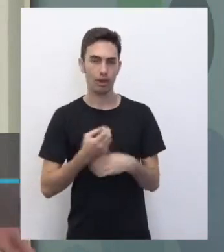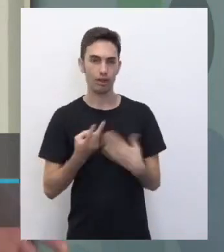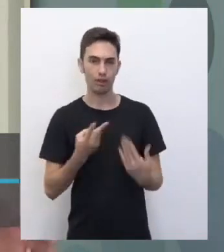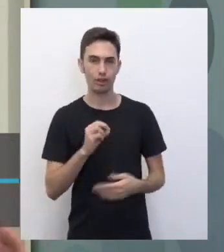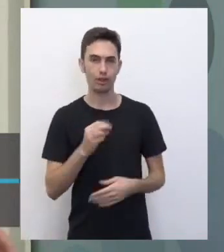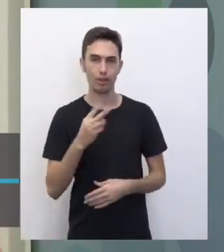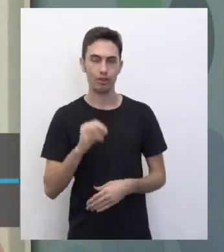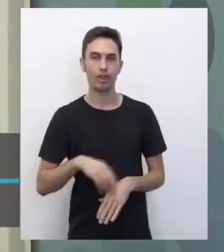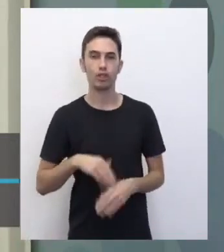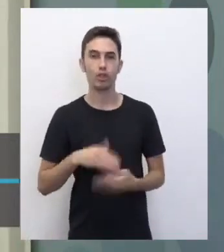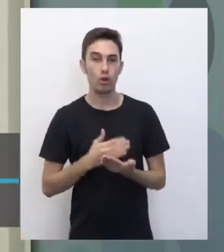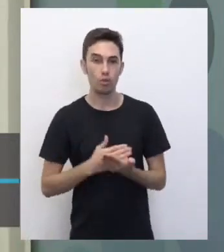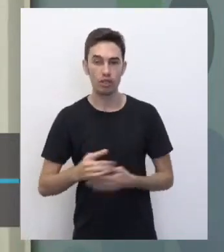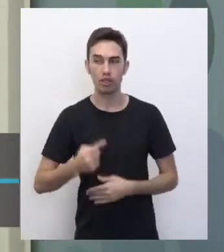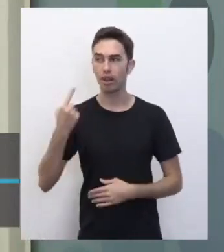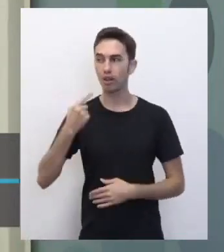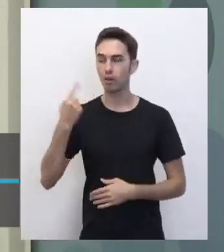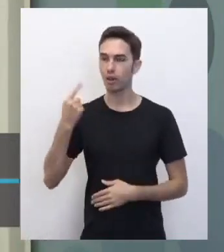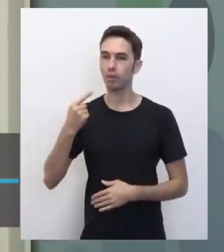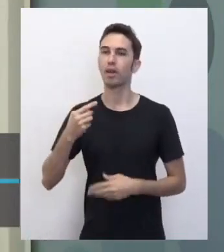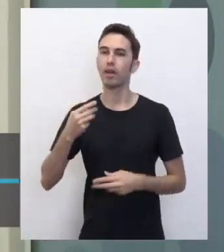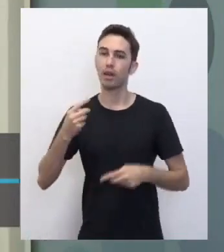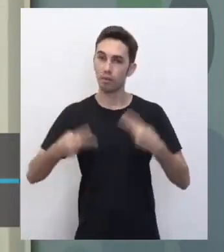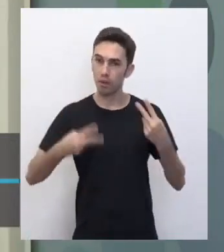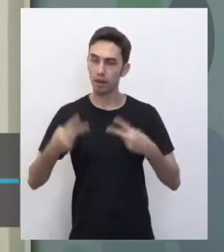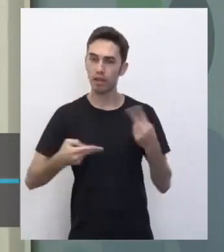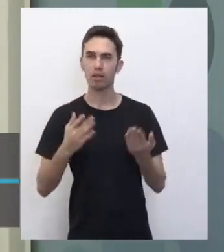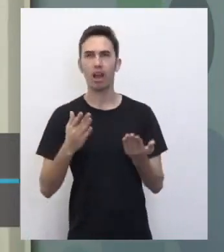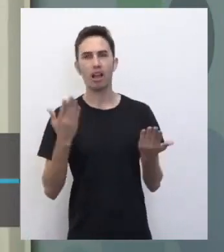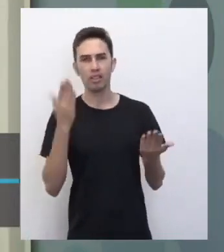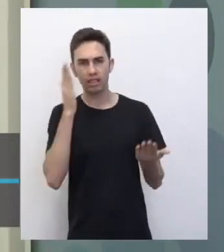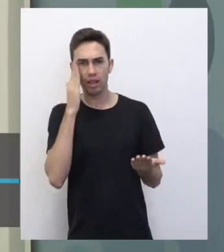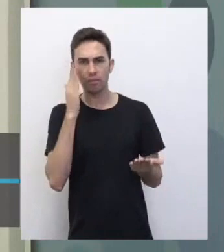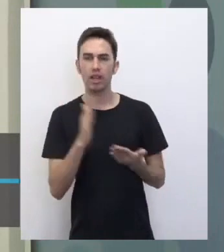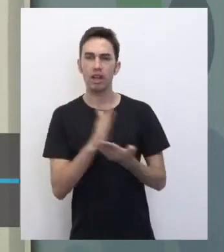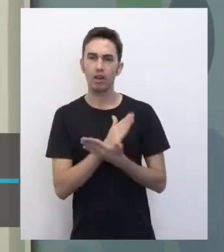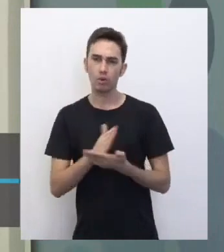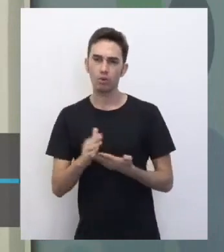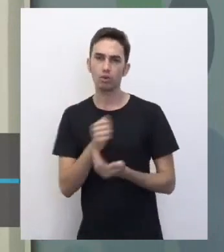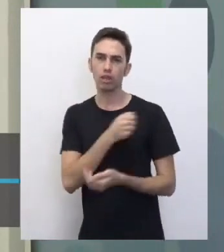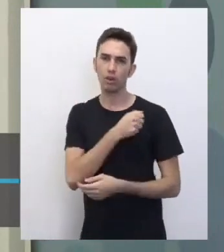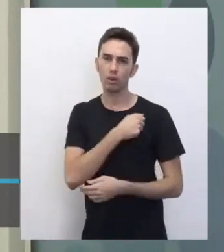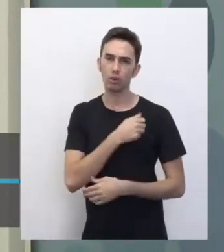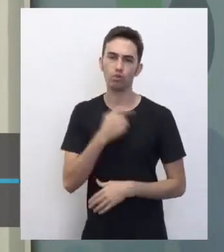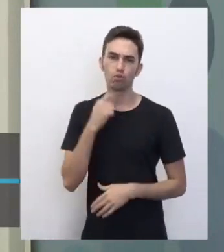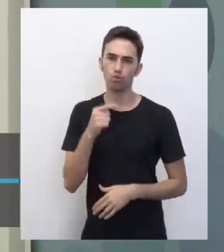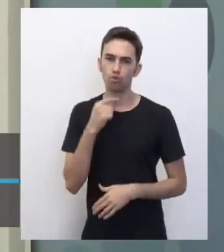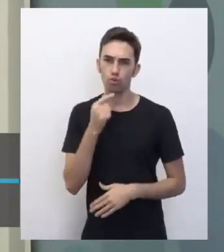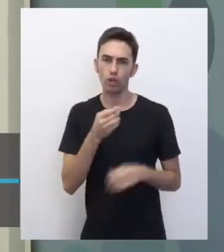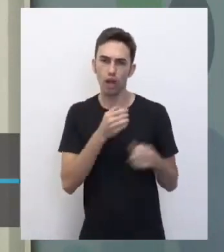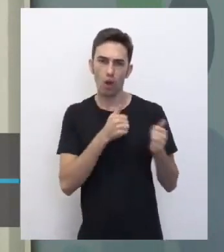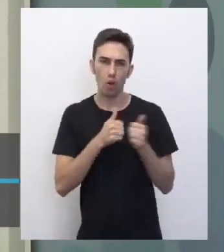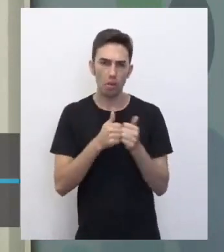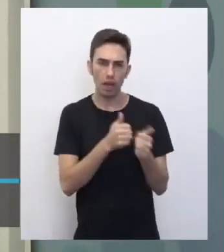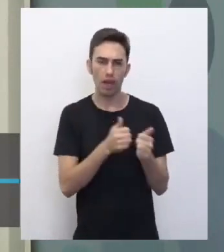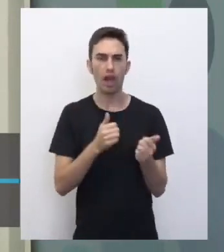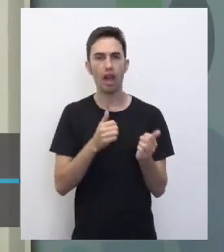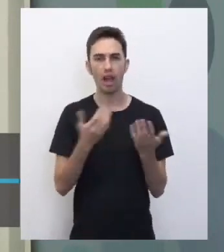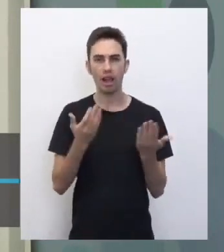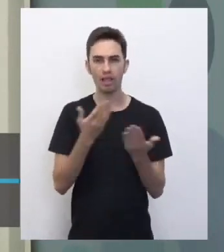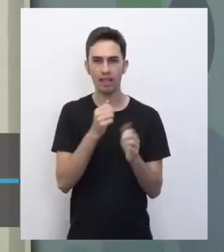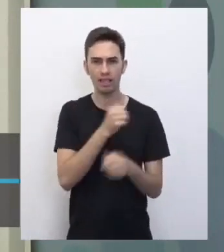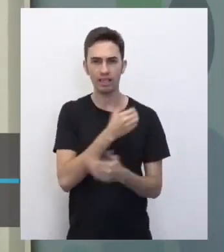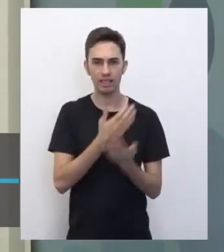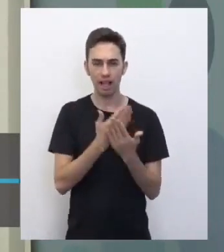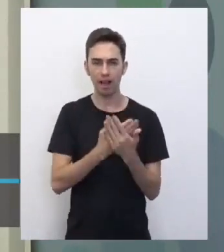partir lá do primeiro bimestre. A gente sabe que teve alguns alunos que por diversos motivos não conseguiram acompanhar as nossas aulas, é um ano atípico, então